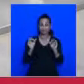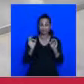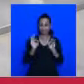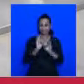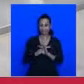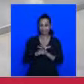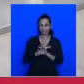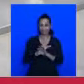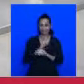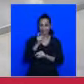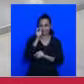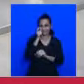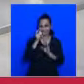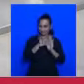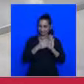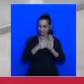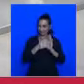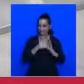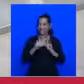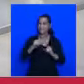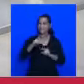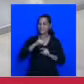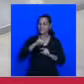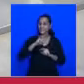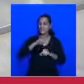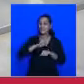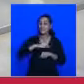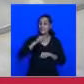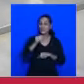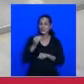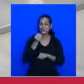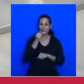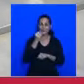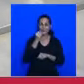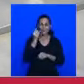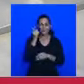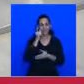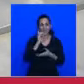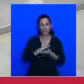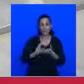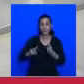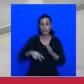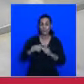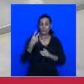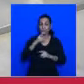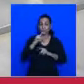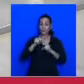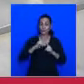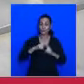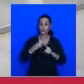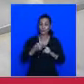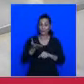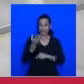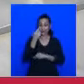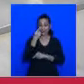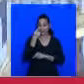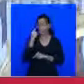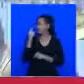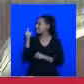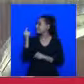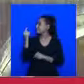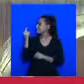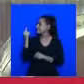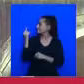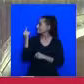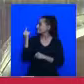realizado, de olho na sua aposta, você tem mais uma chance de ganhar. Agora passaremos ao segundo sorteio da dupla cena, bolas